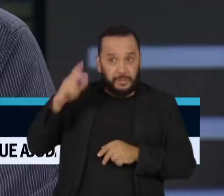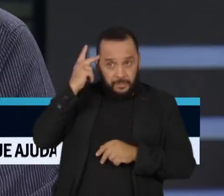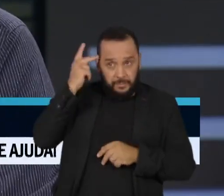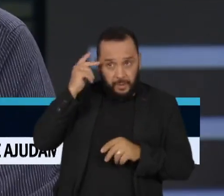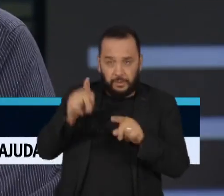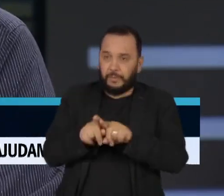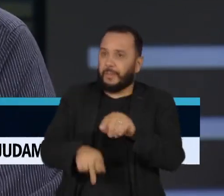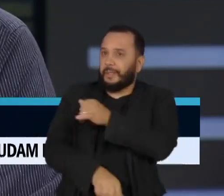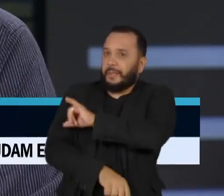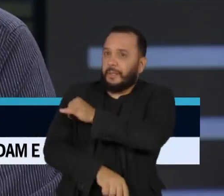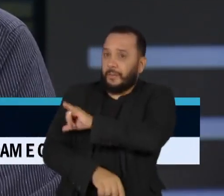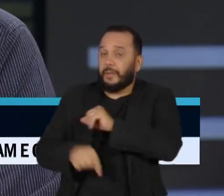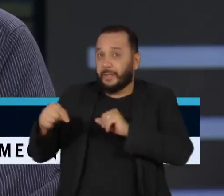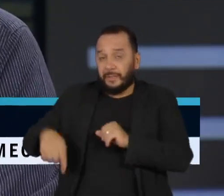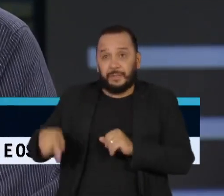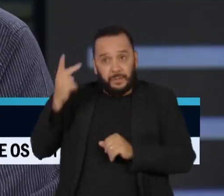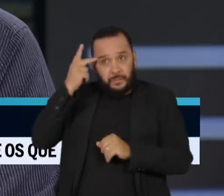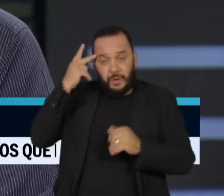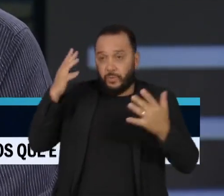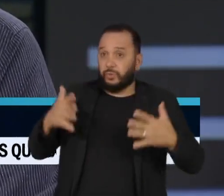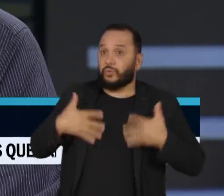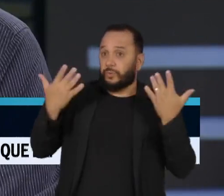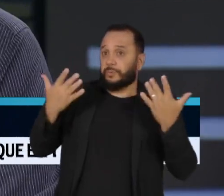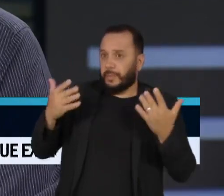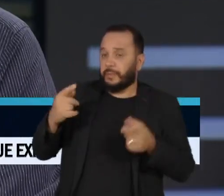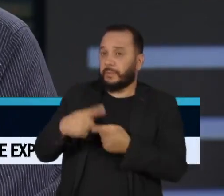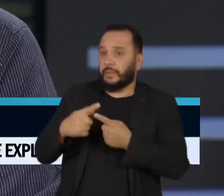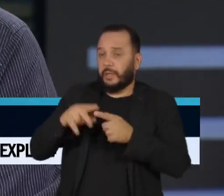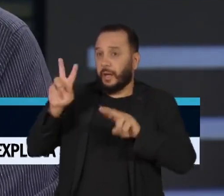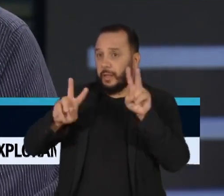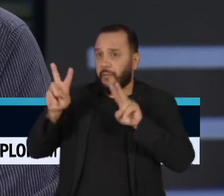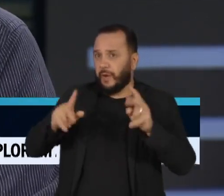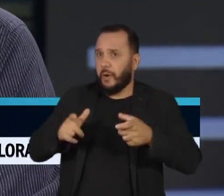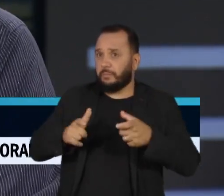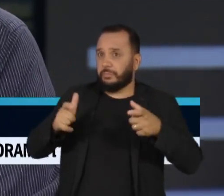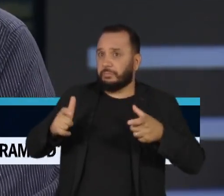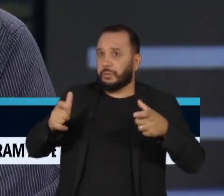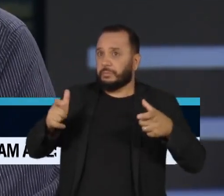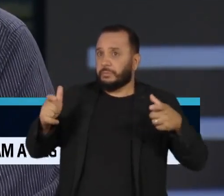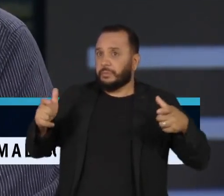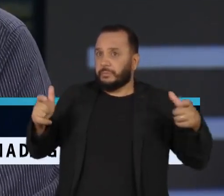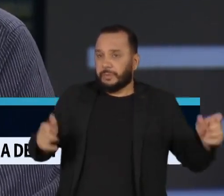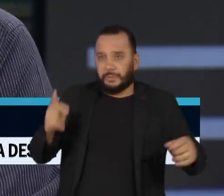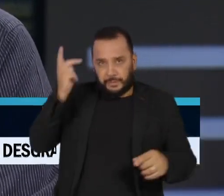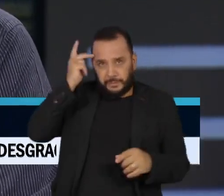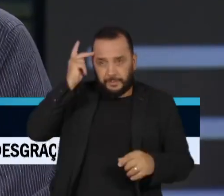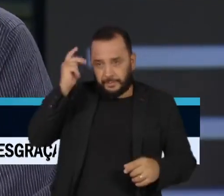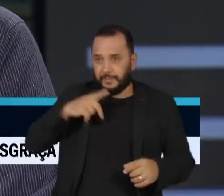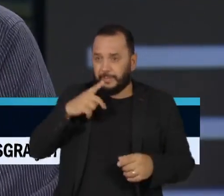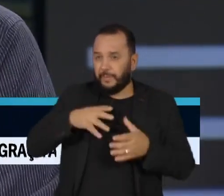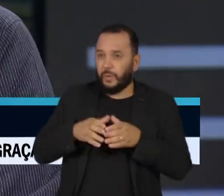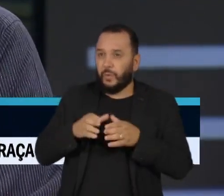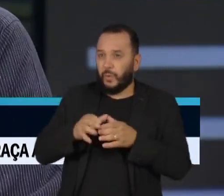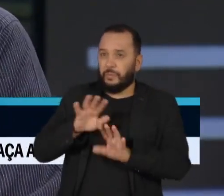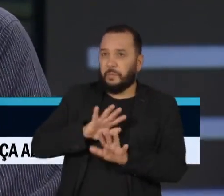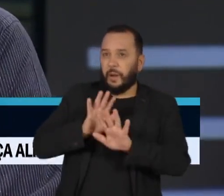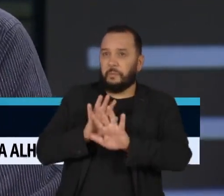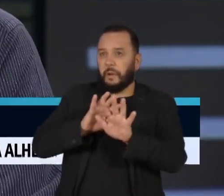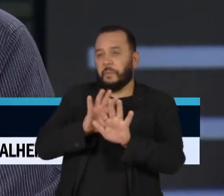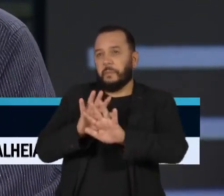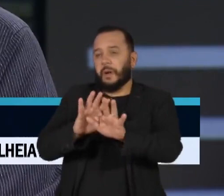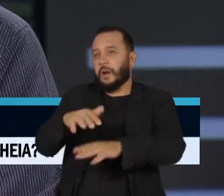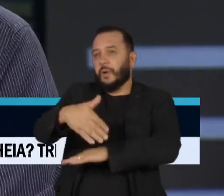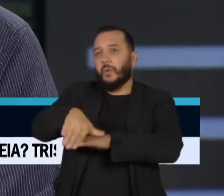Rio de Janeiro São Paulo é uma surpresa né cada ano carnaval aumenta de forma impressionante na rua os blocos movimento